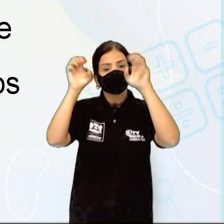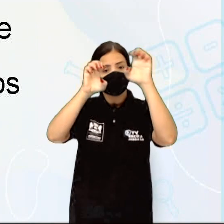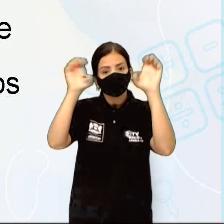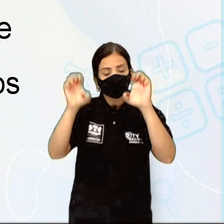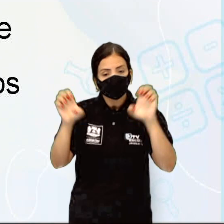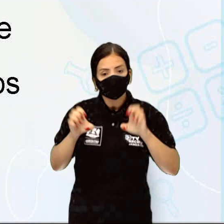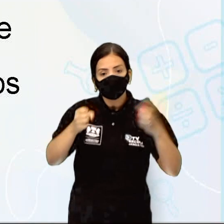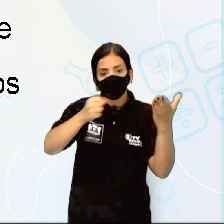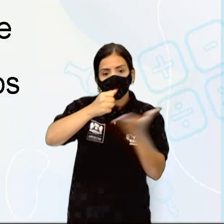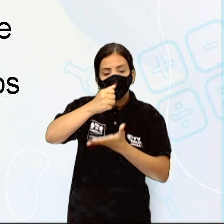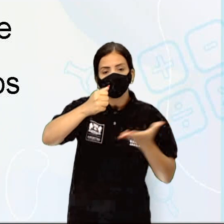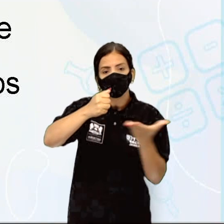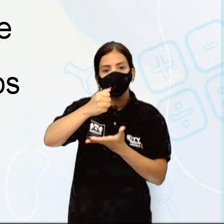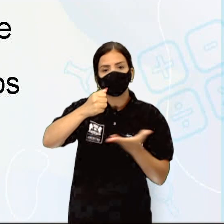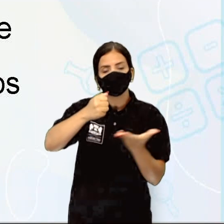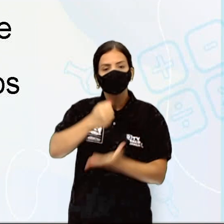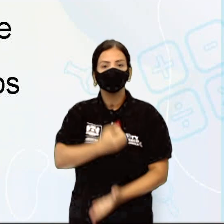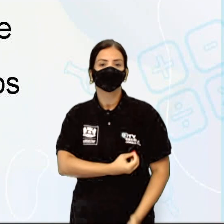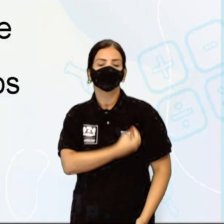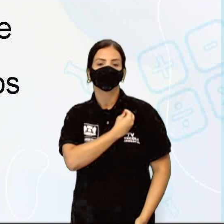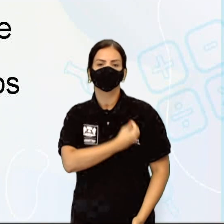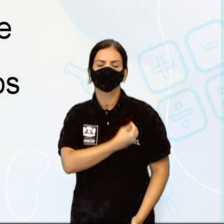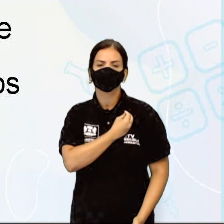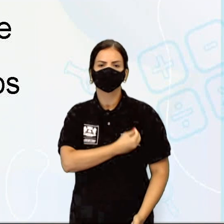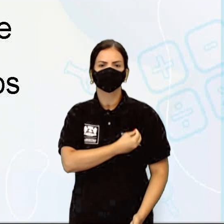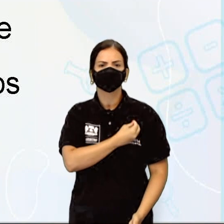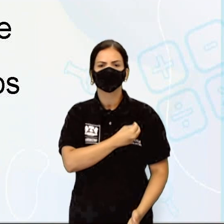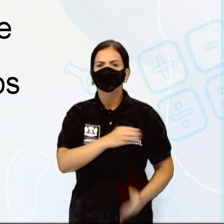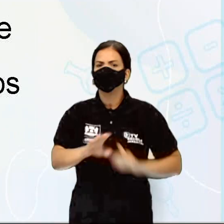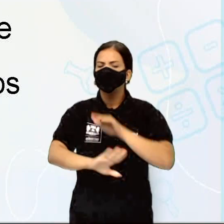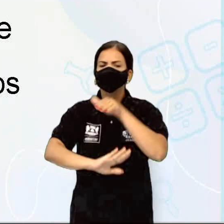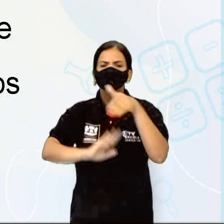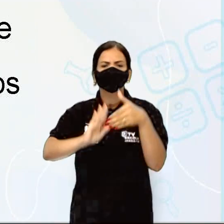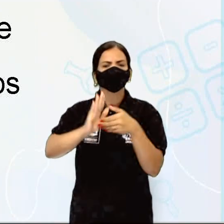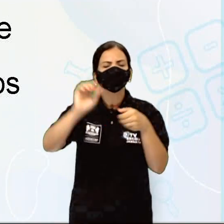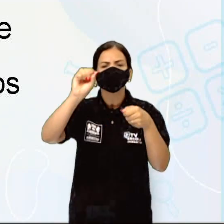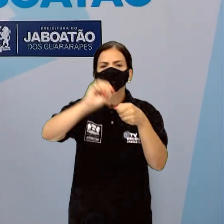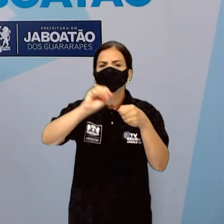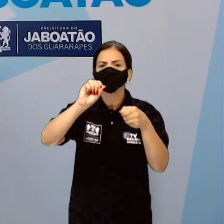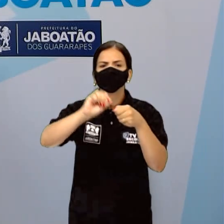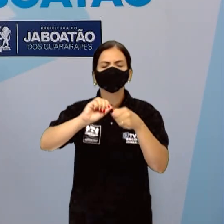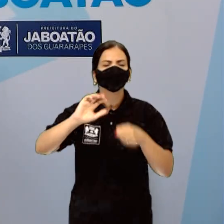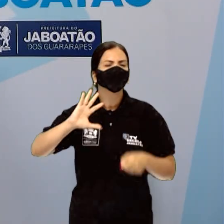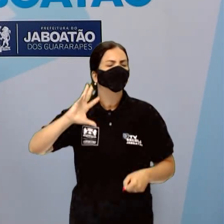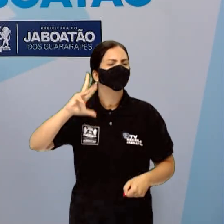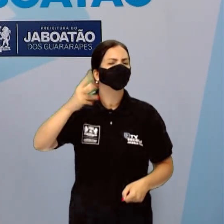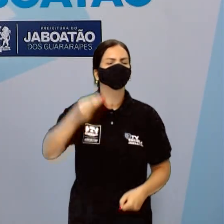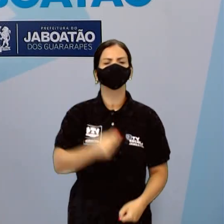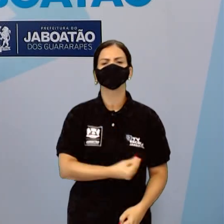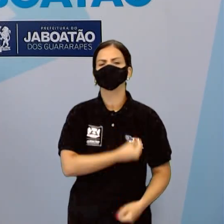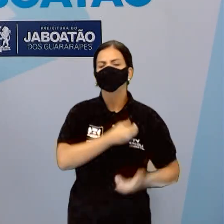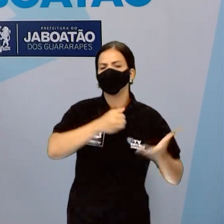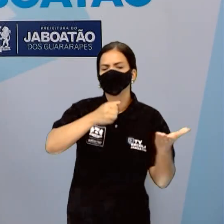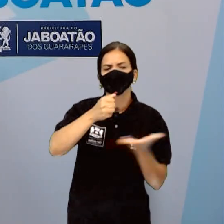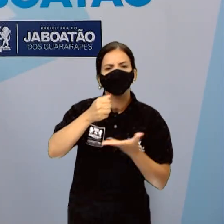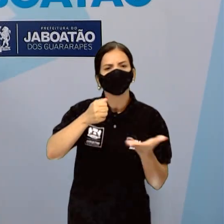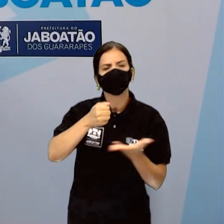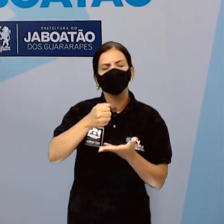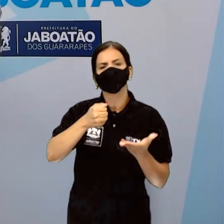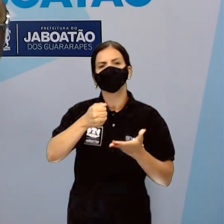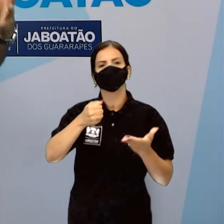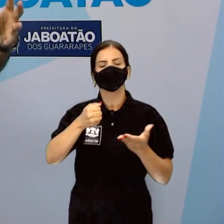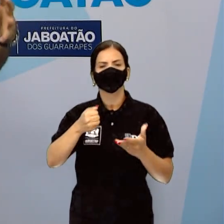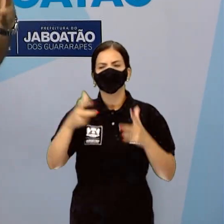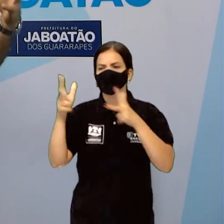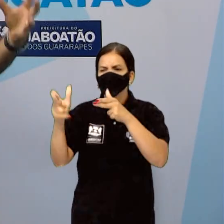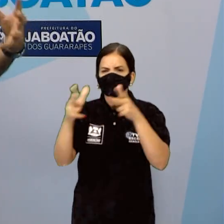estruturais básicas dos seres vivos. Ou seja, são aquilo de que é constituído todos os seres vivos. É a unidade básica. Assim como as